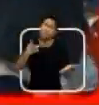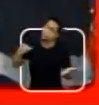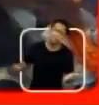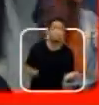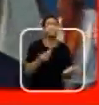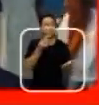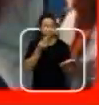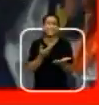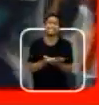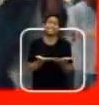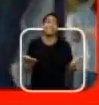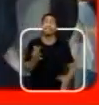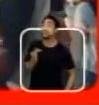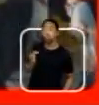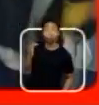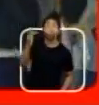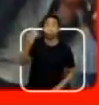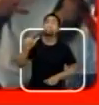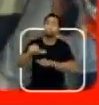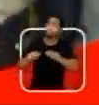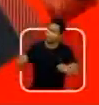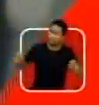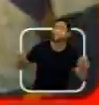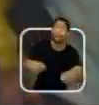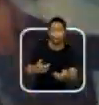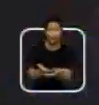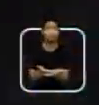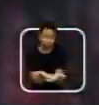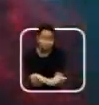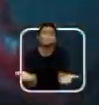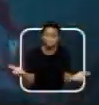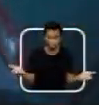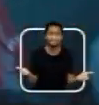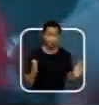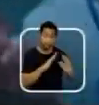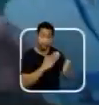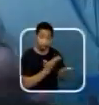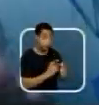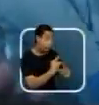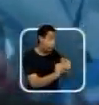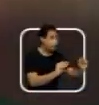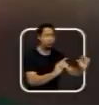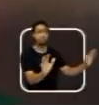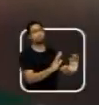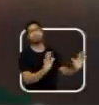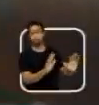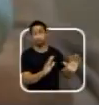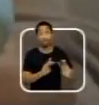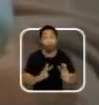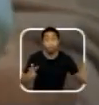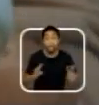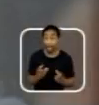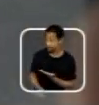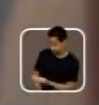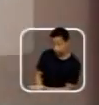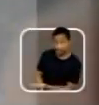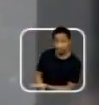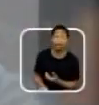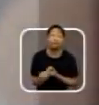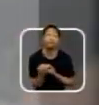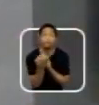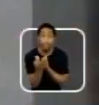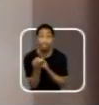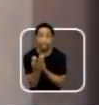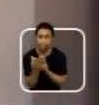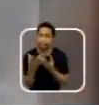Médio, alunos de todo o estado têm a chance de mudar o seu futuro. É mais oportunidade e menos jovens fora da escola. Acesse